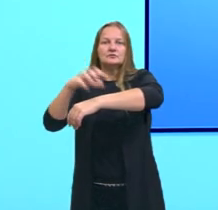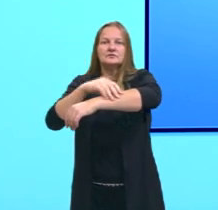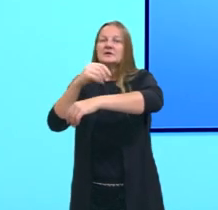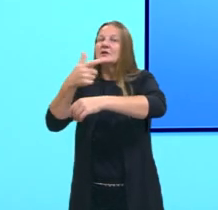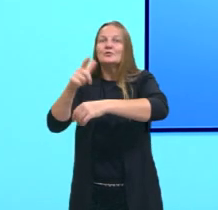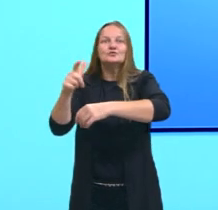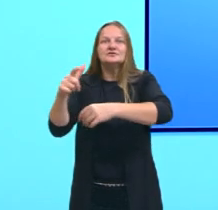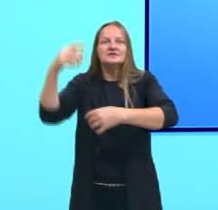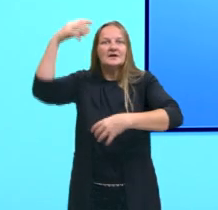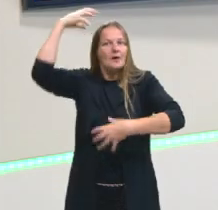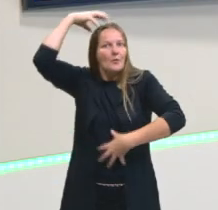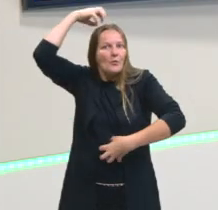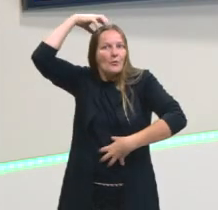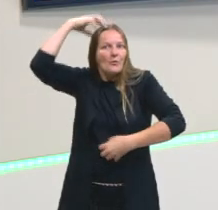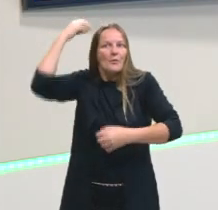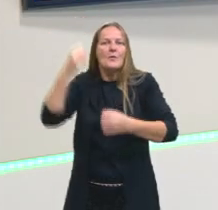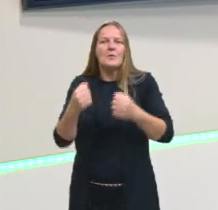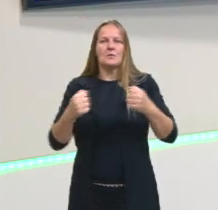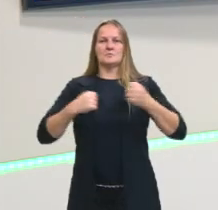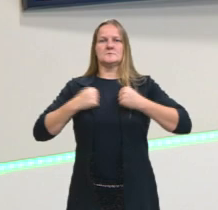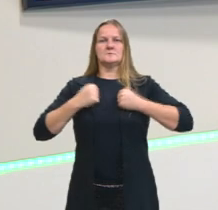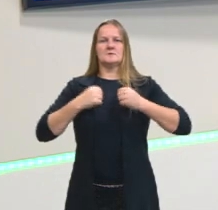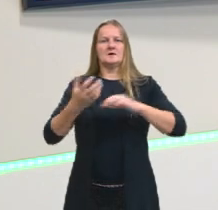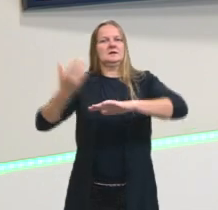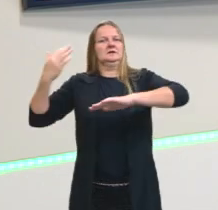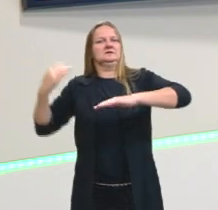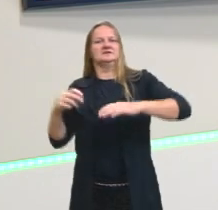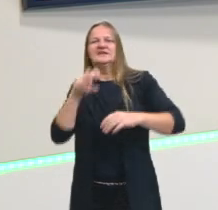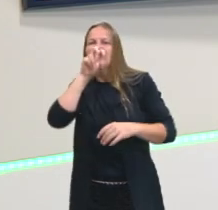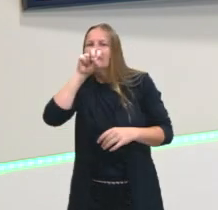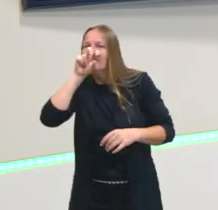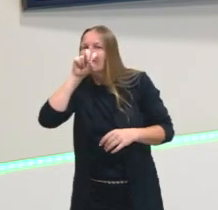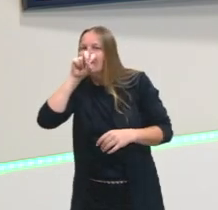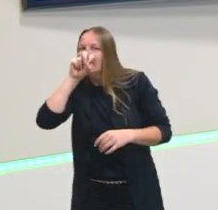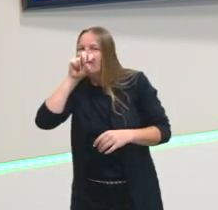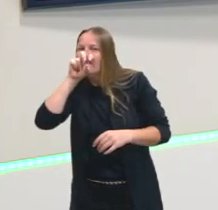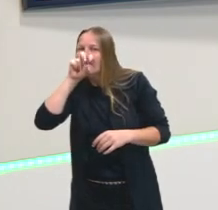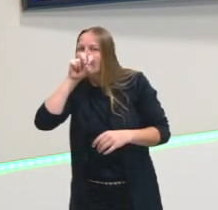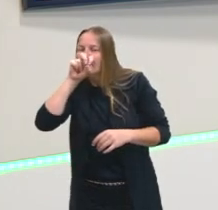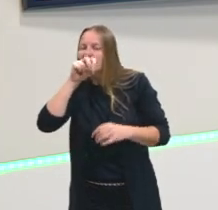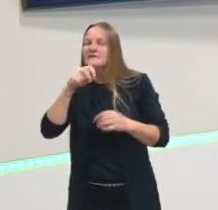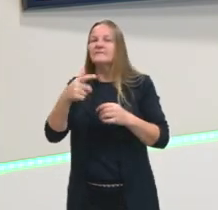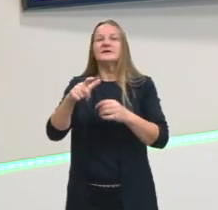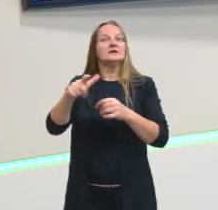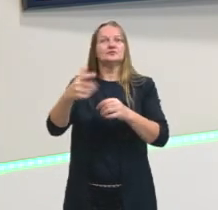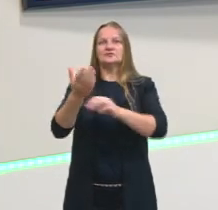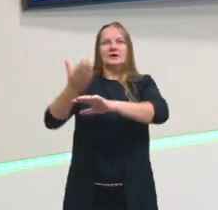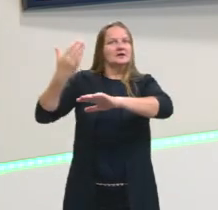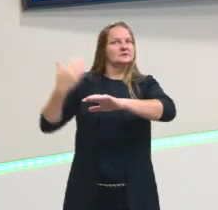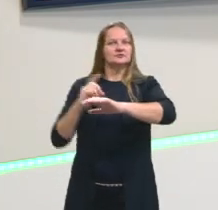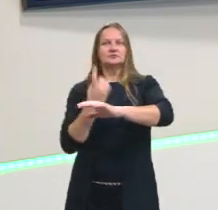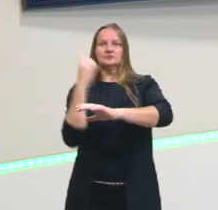então esses são exemplos de como é que funcionam as novidades evolutivas